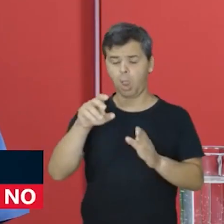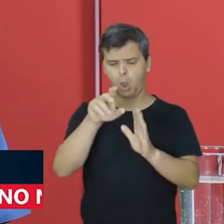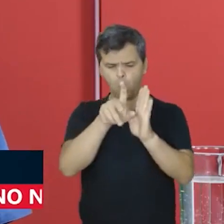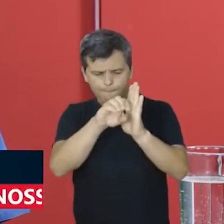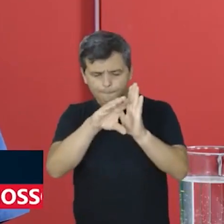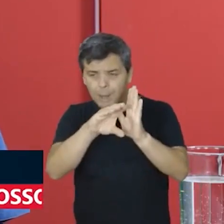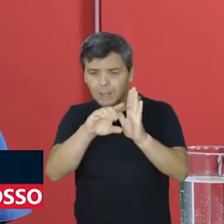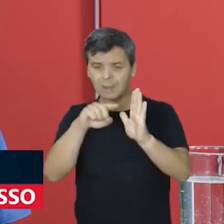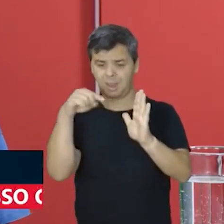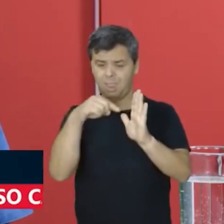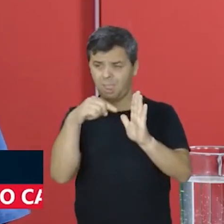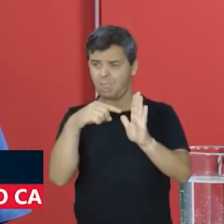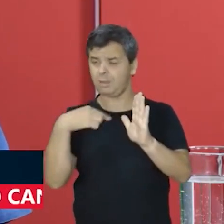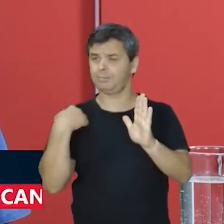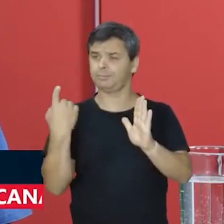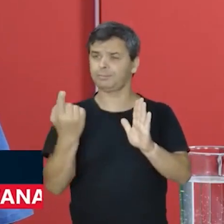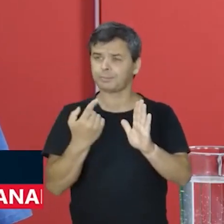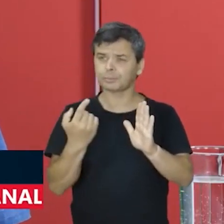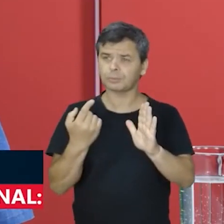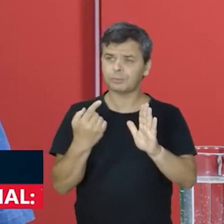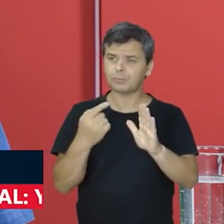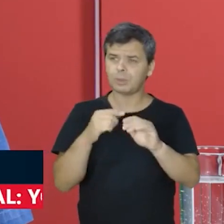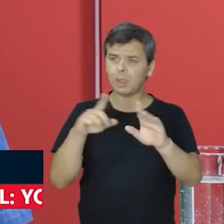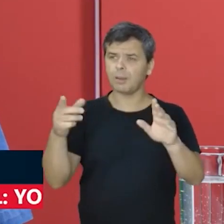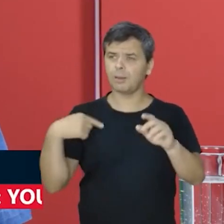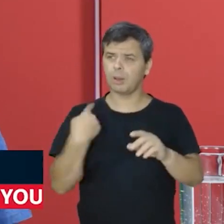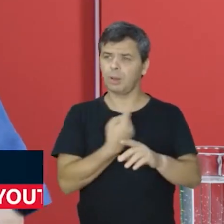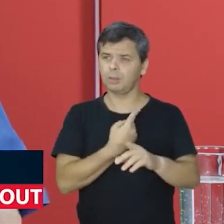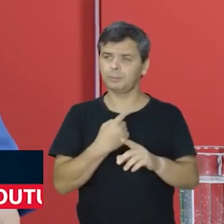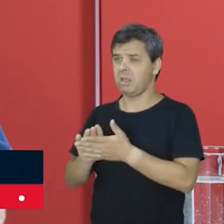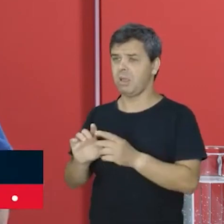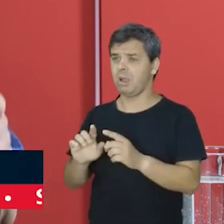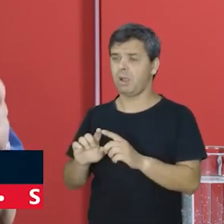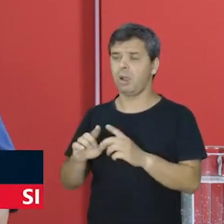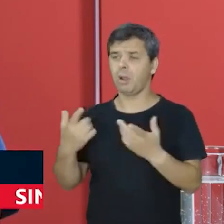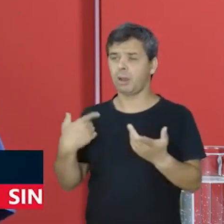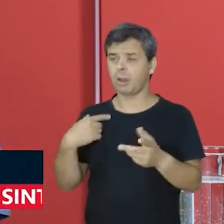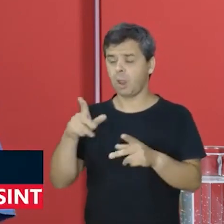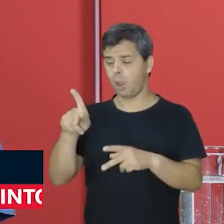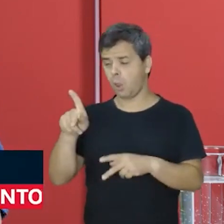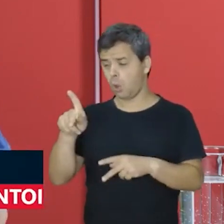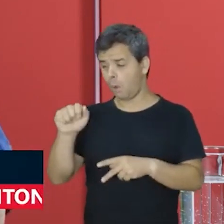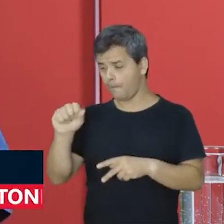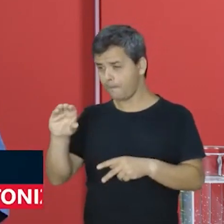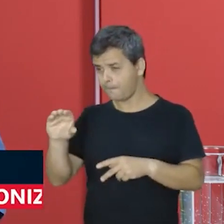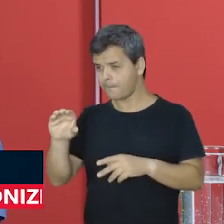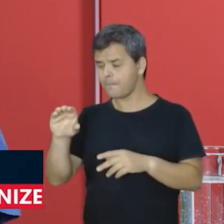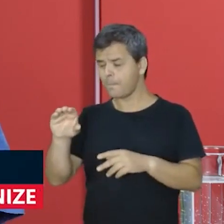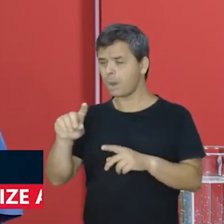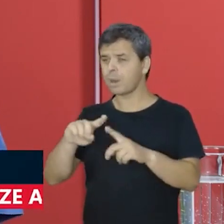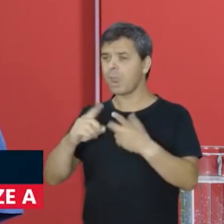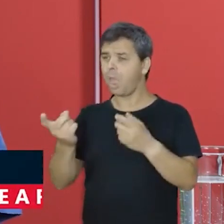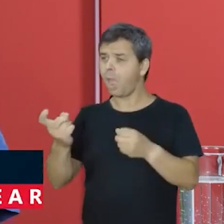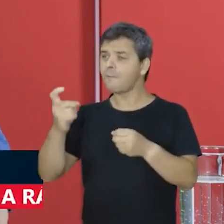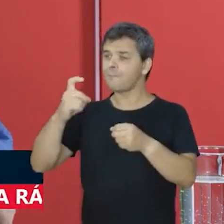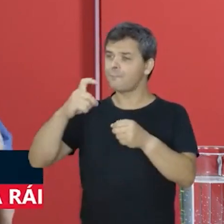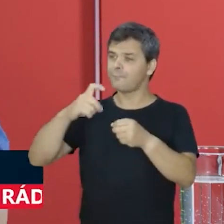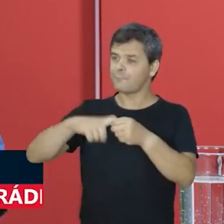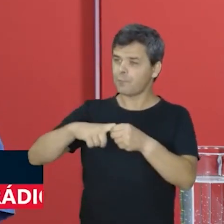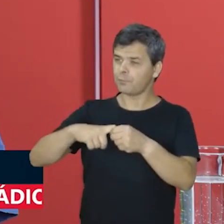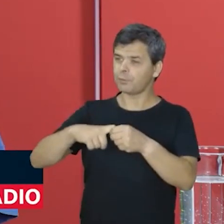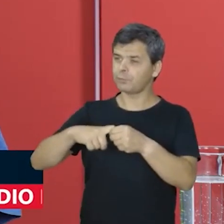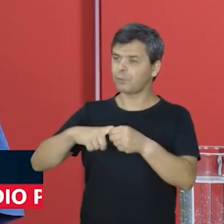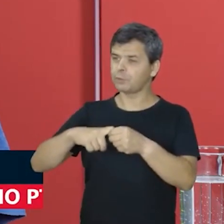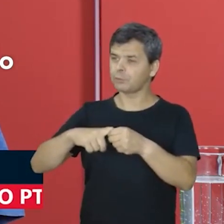é uma expressão maior que a gente pode dizer. O parque será a redenção